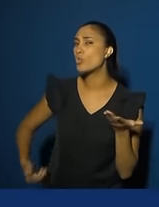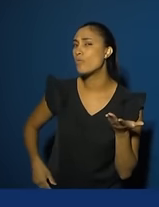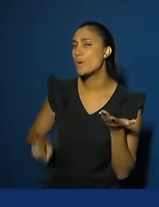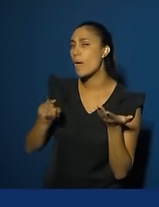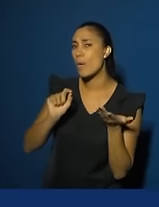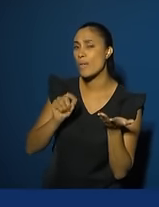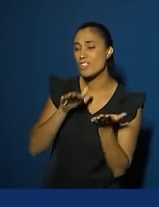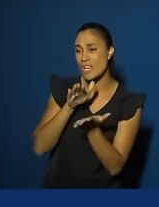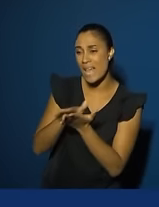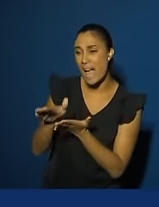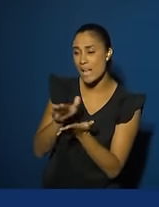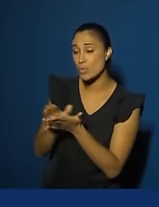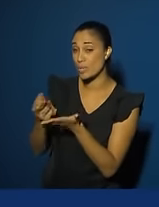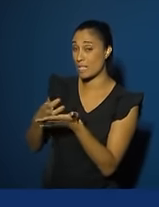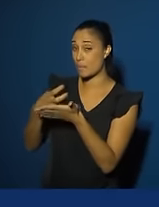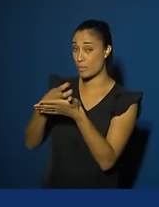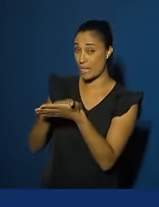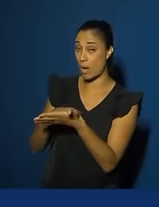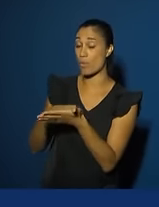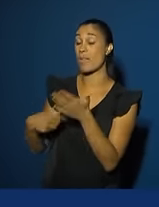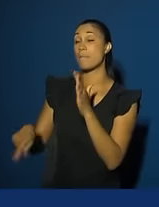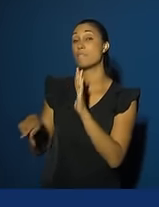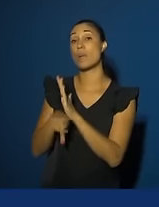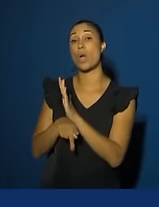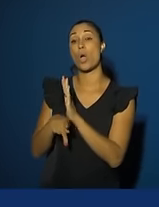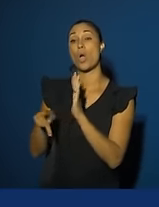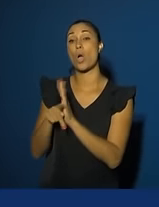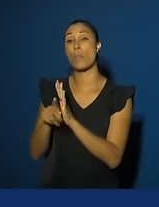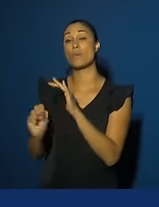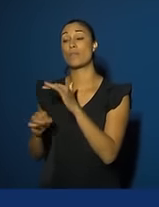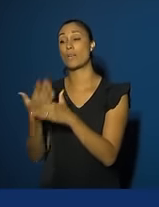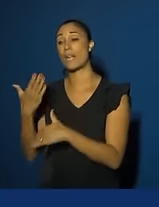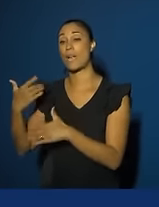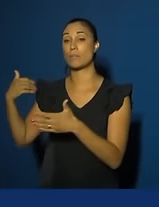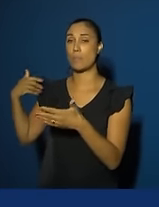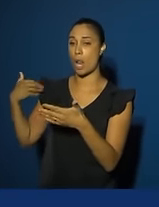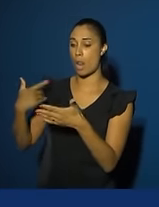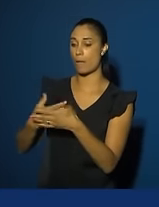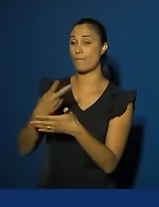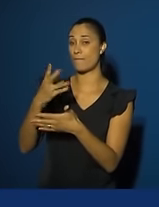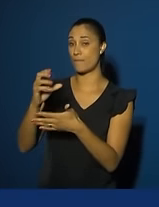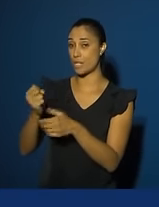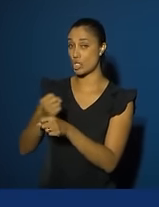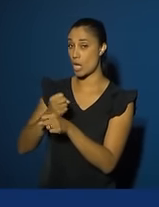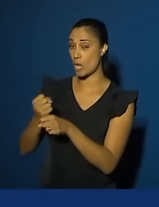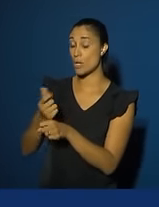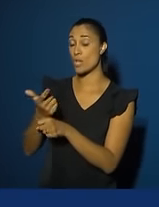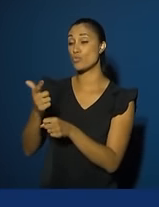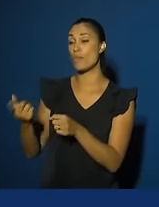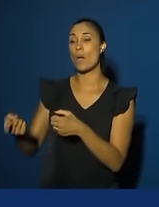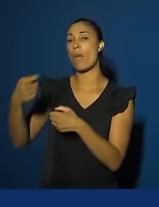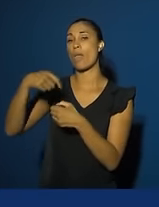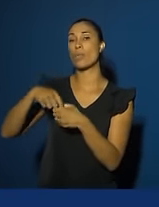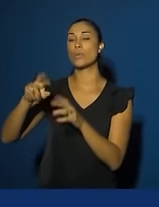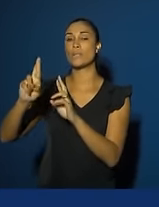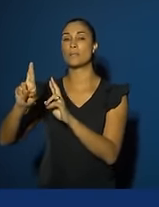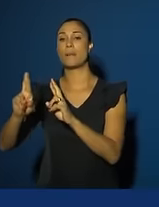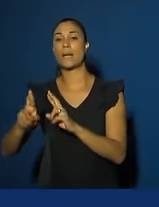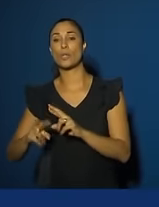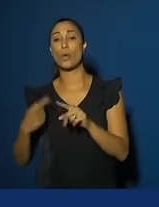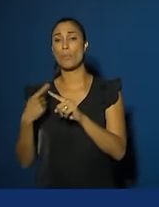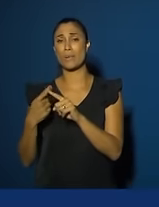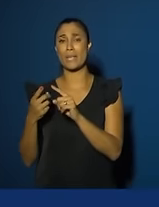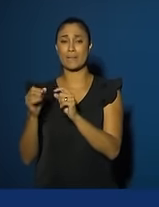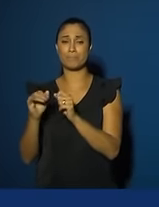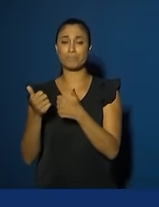mexer em gasto tributário regimes especiais que foram criados ao longo dos últimos 20 anos e que não tiveram O Retorno esperado o que funcionou